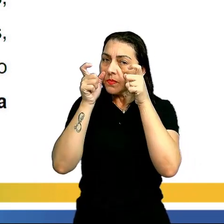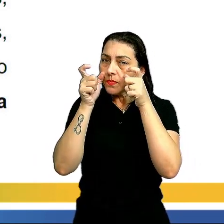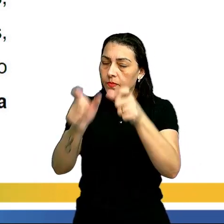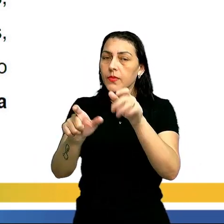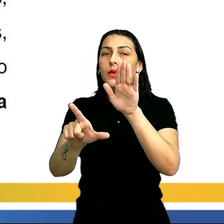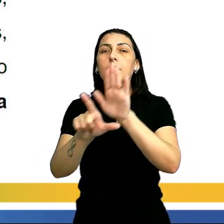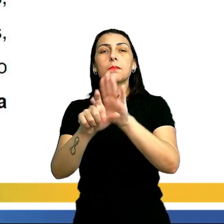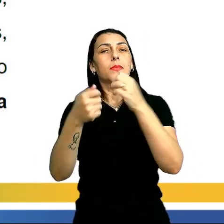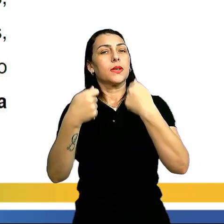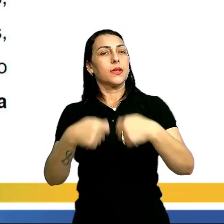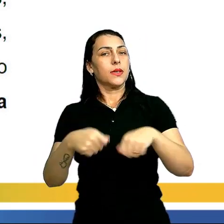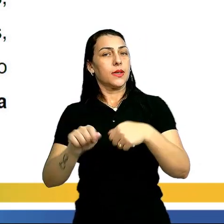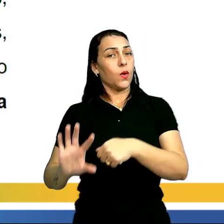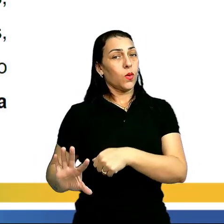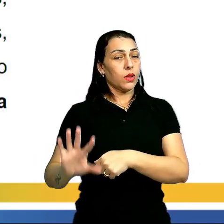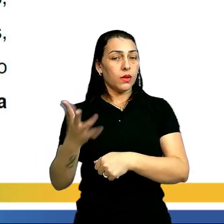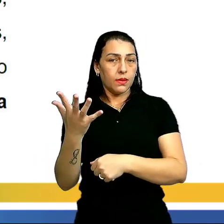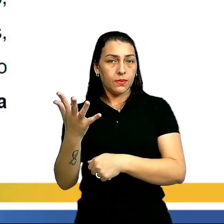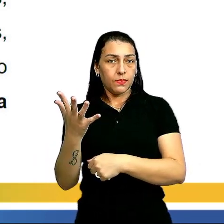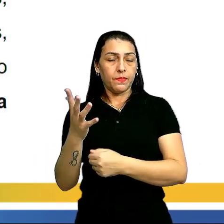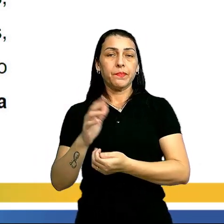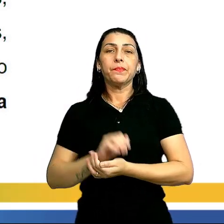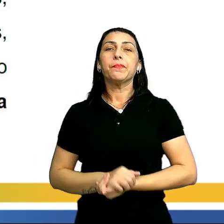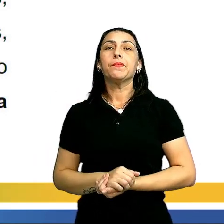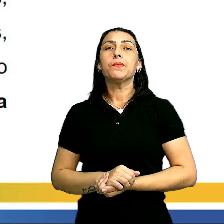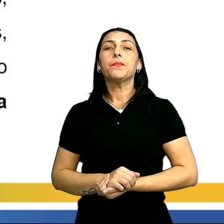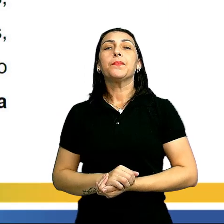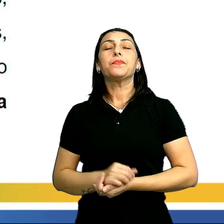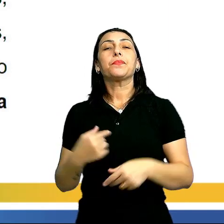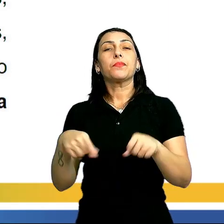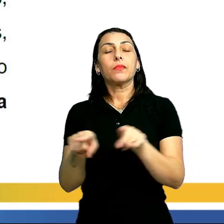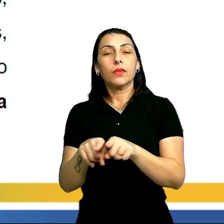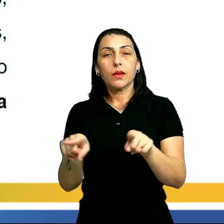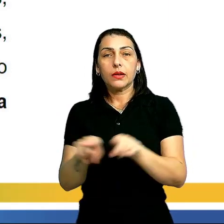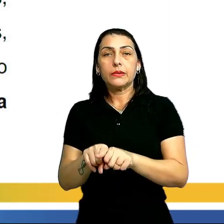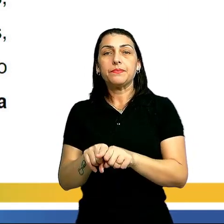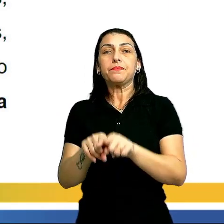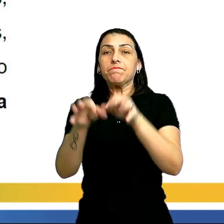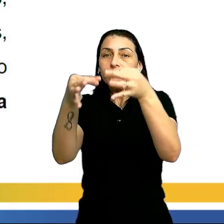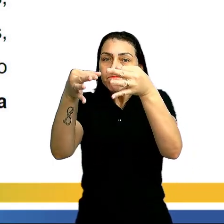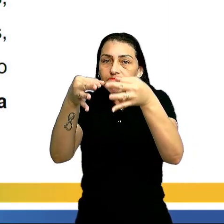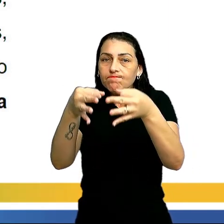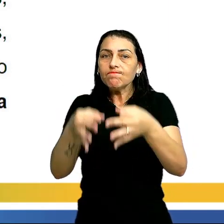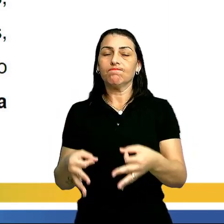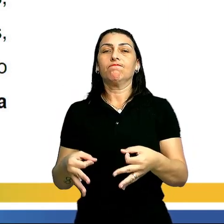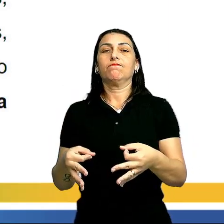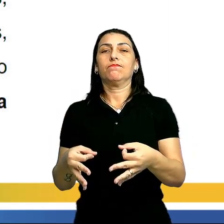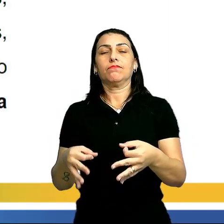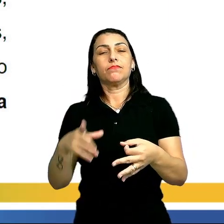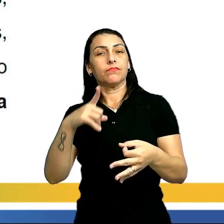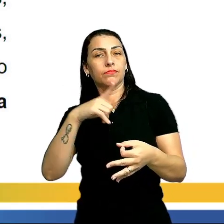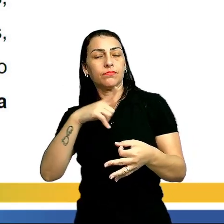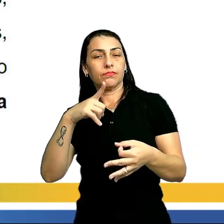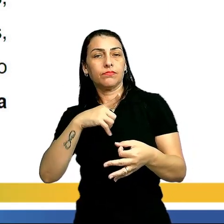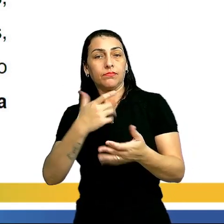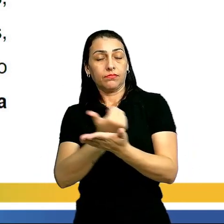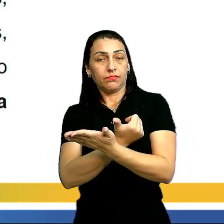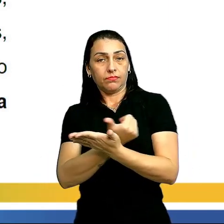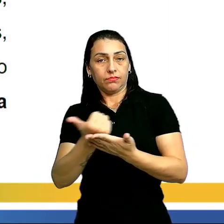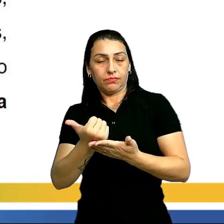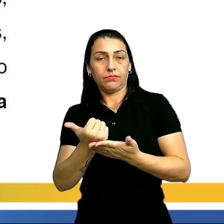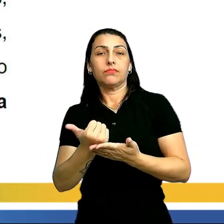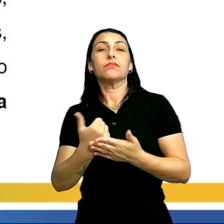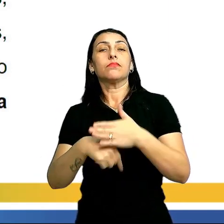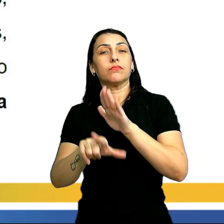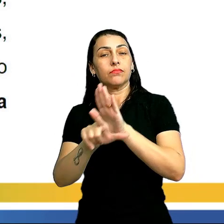e essas leis precisam ser cumpridas. E as aplicando de maneira efetiva. Nós temos aí a ação, que é a